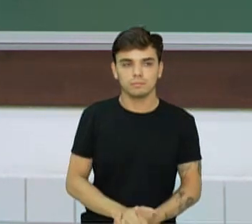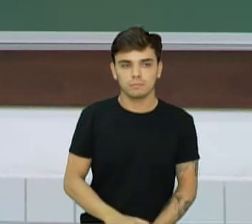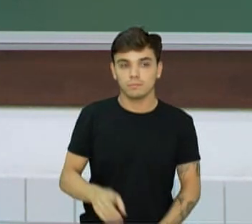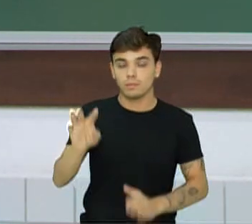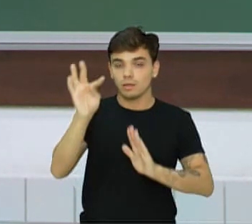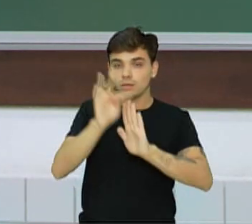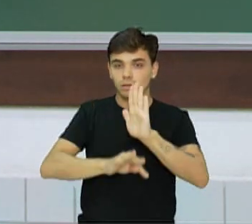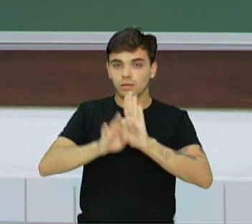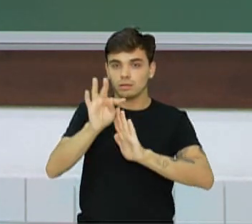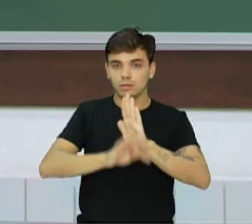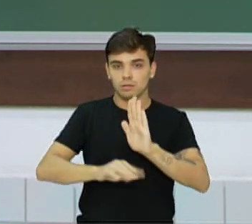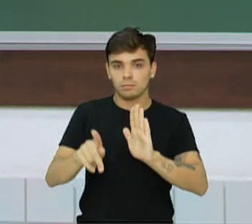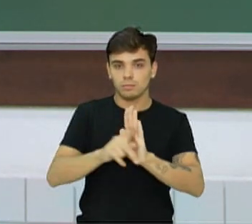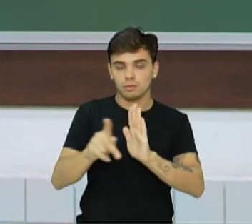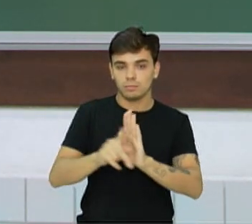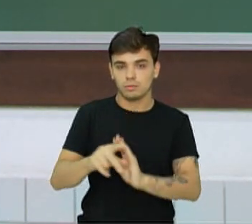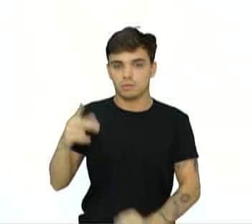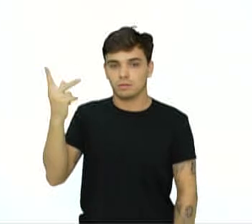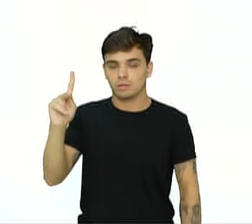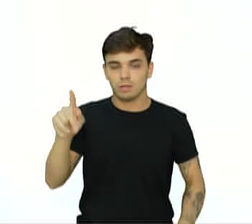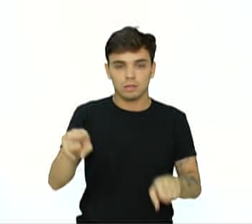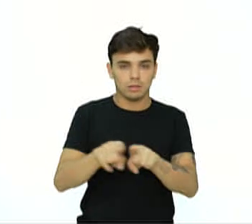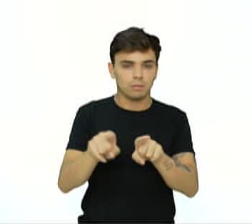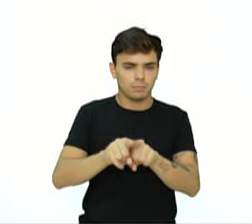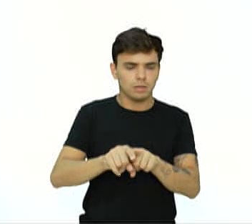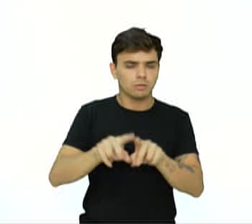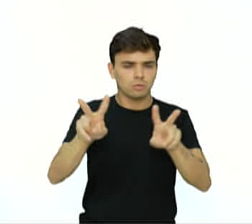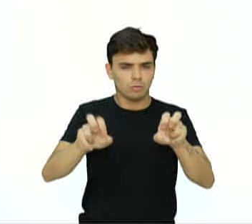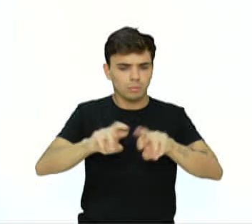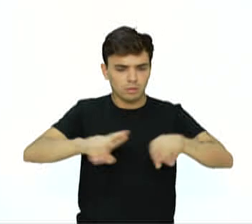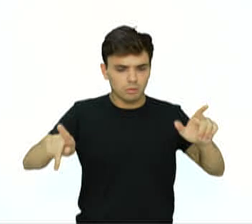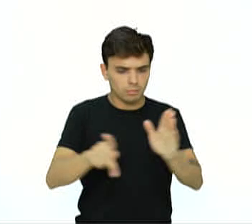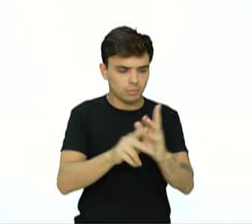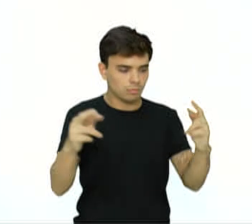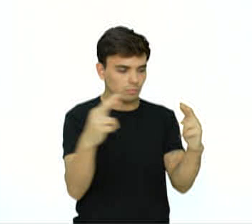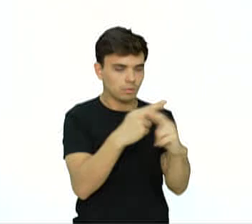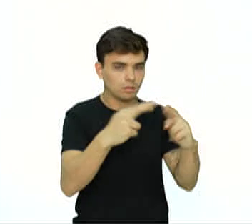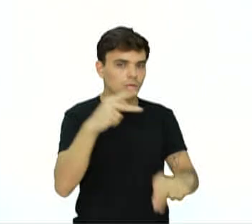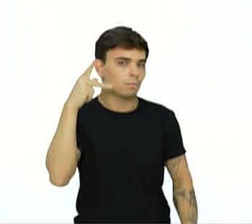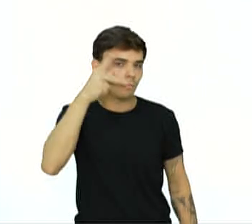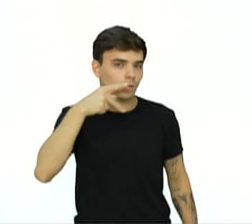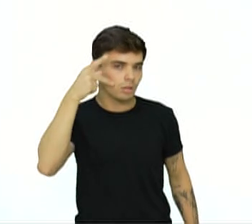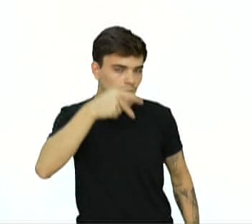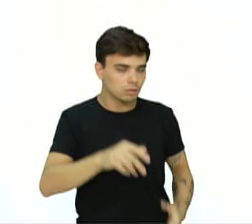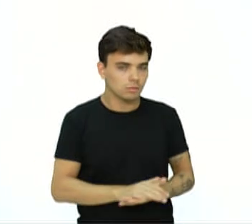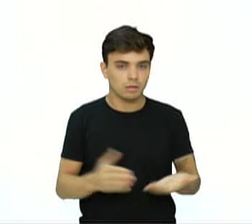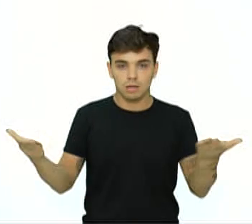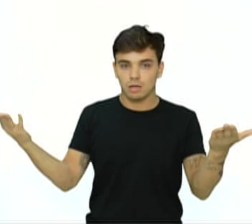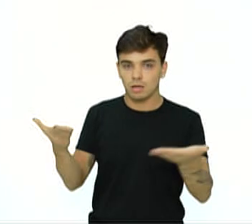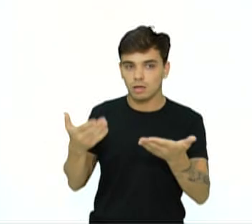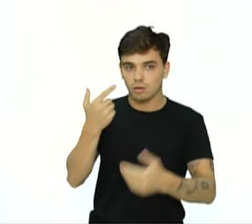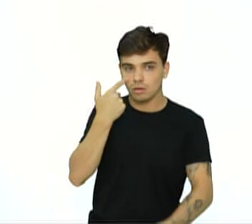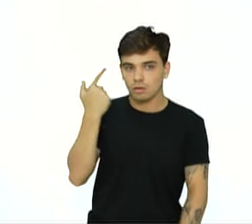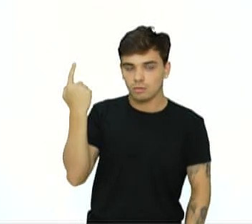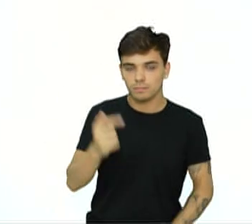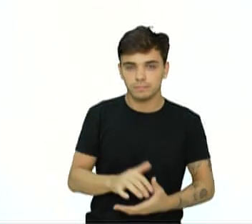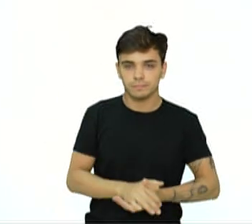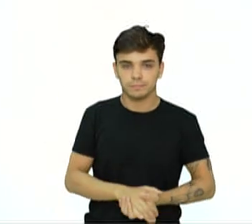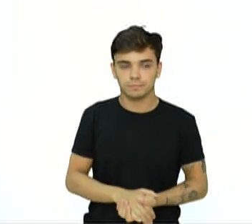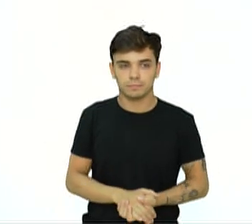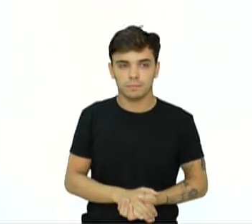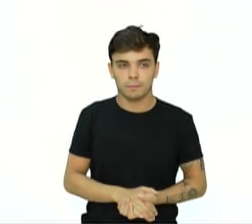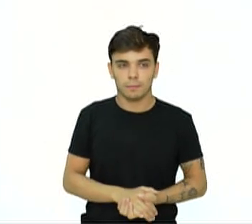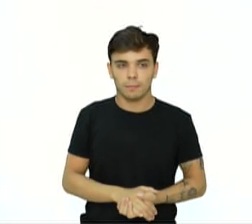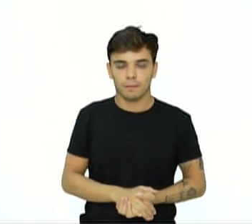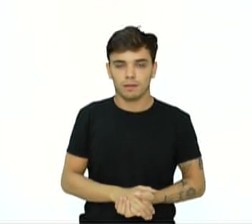texto do Gramsci, importante, falando sobre a questão da indiferença em relação à política. E agora, a gente